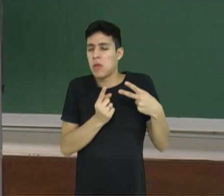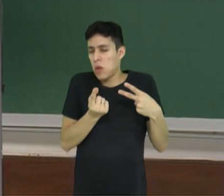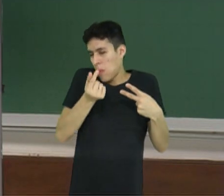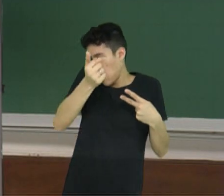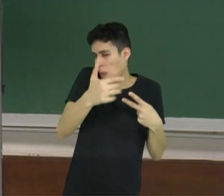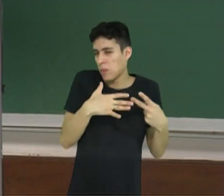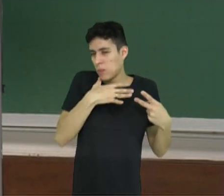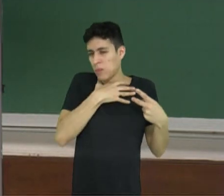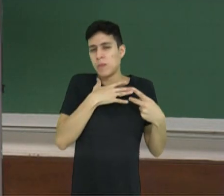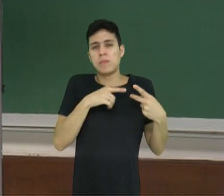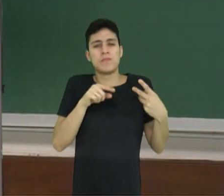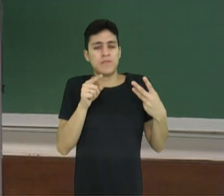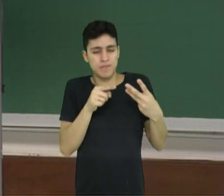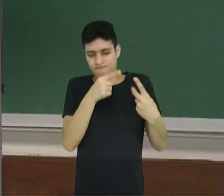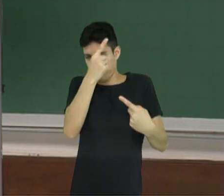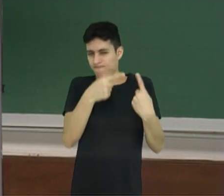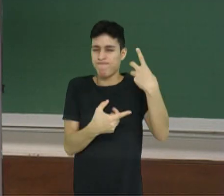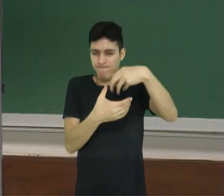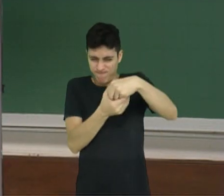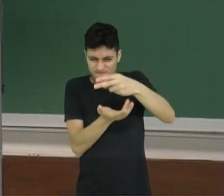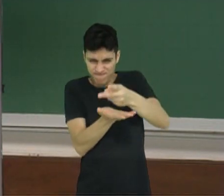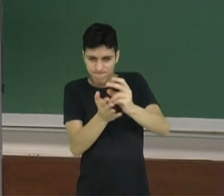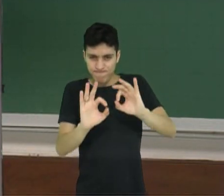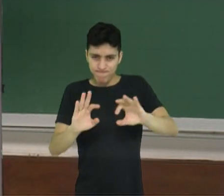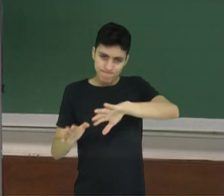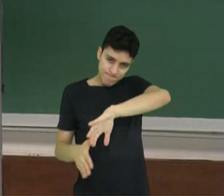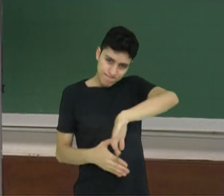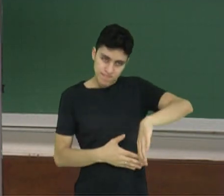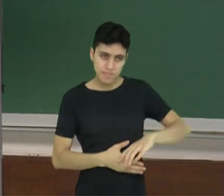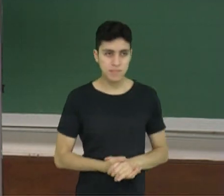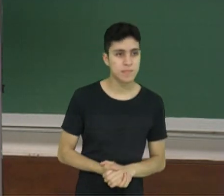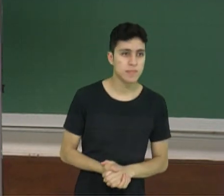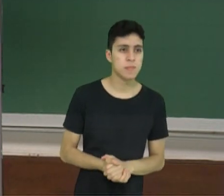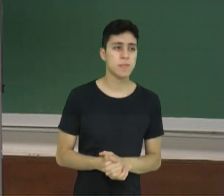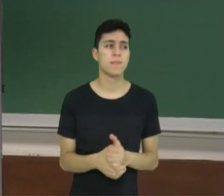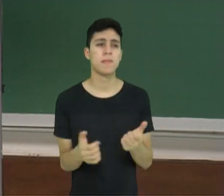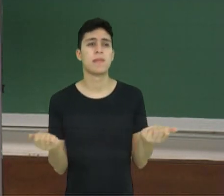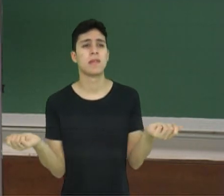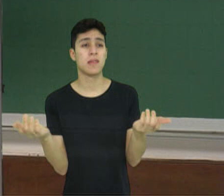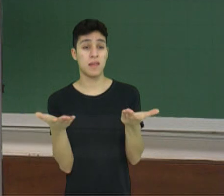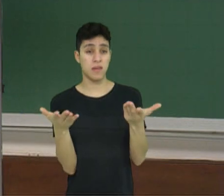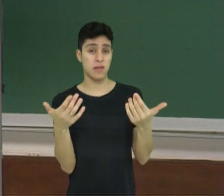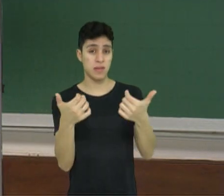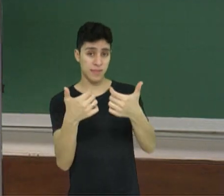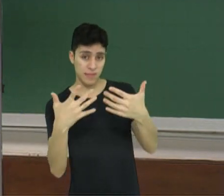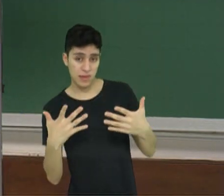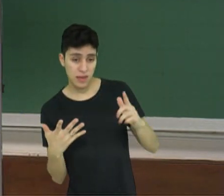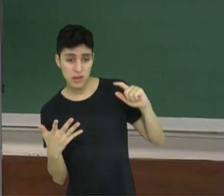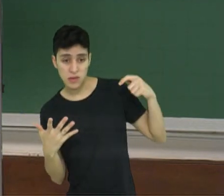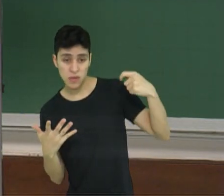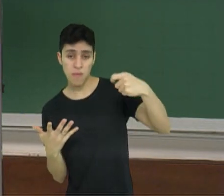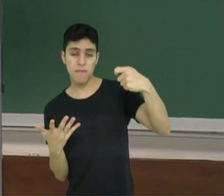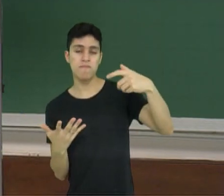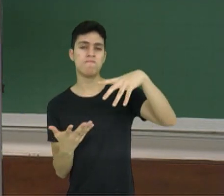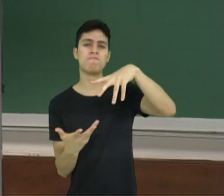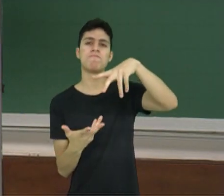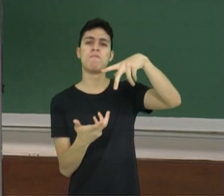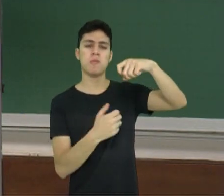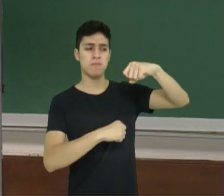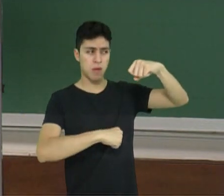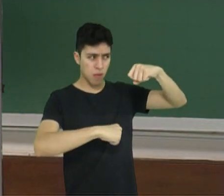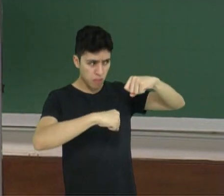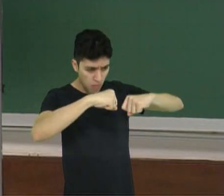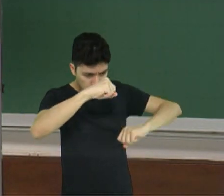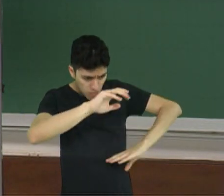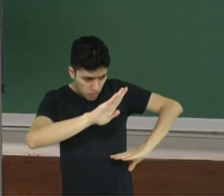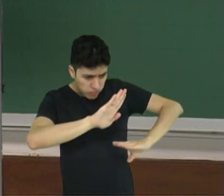internos. E hoje vamos falar sobre essa revolução no mundo. Vamos começar falando sobre a industrialização